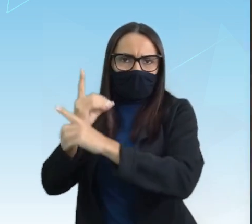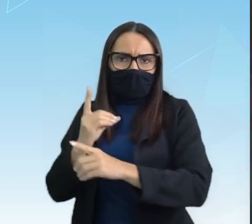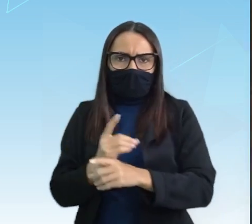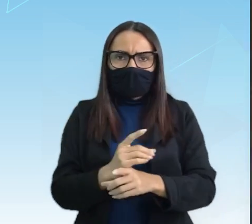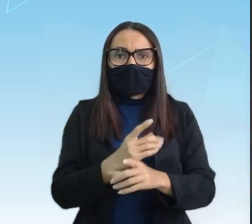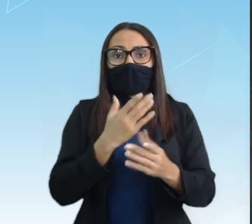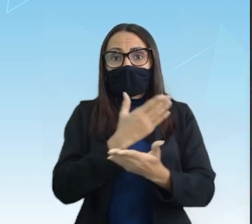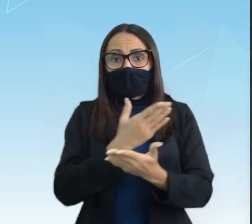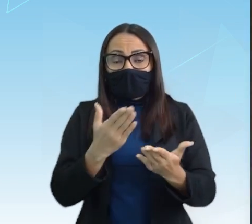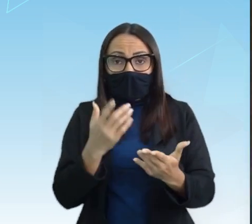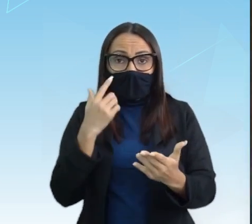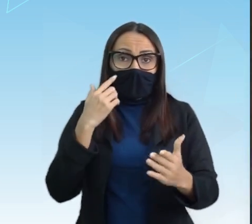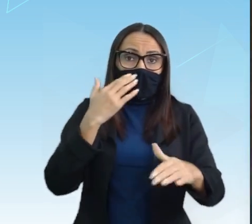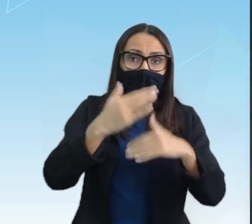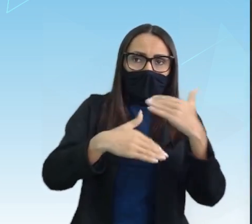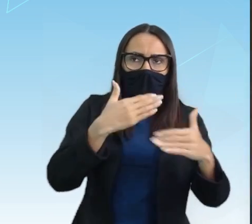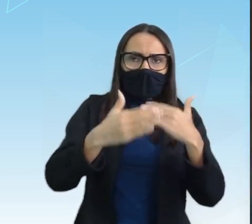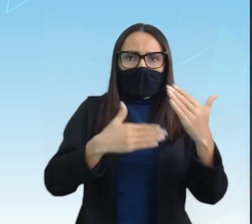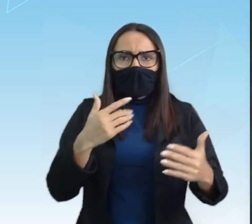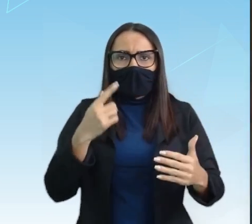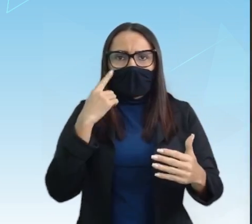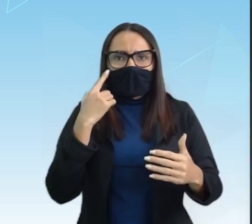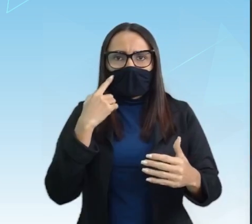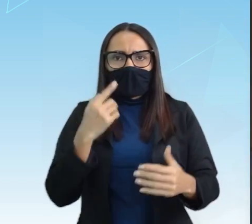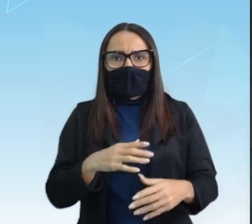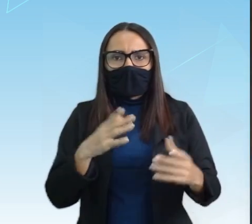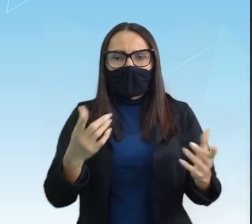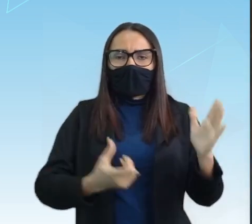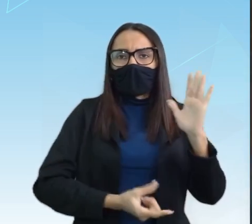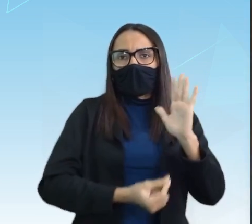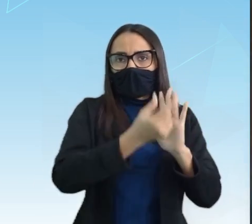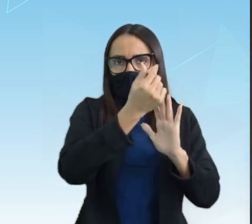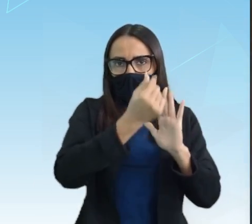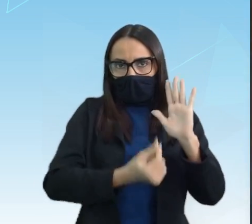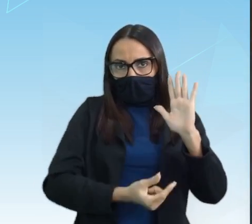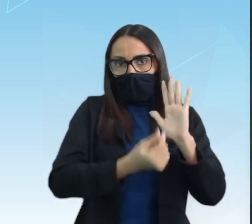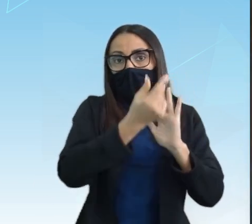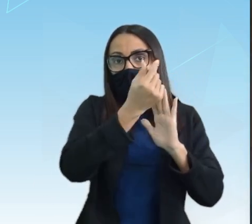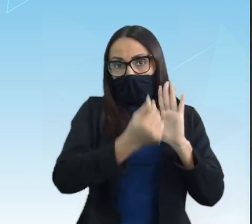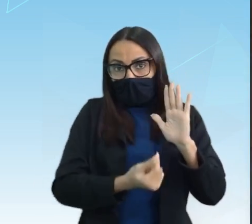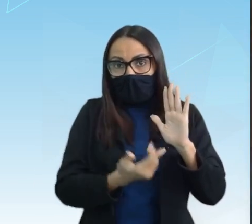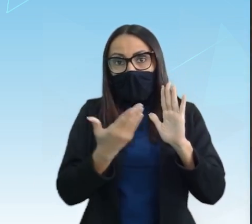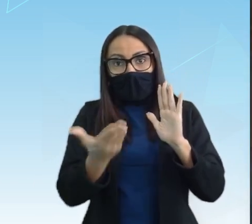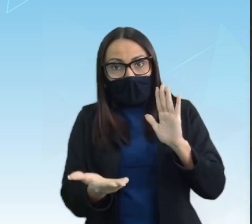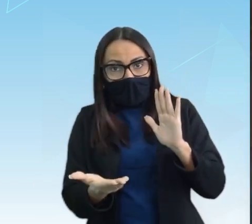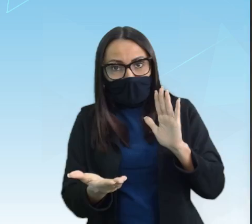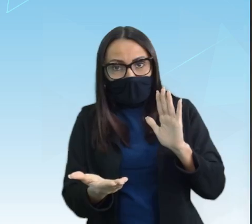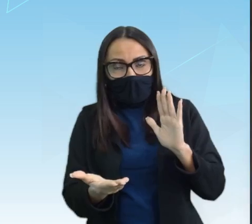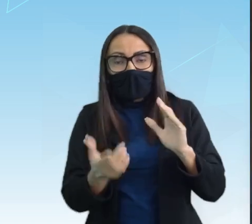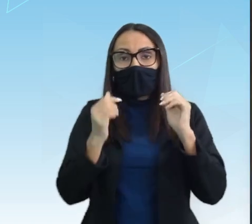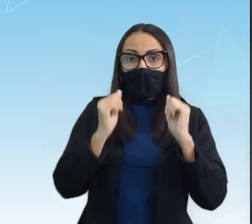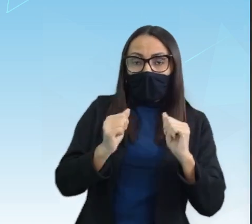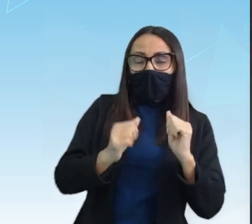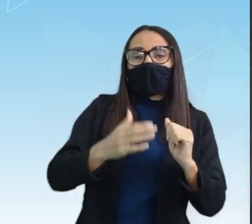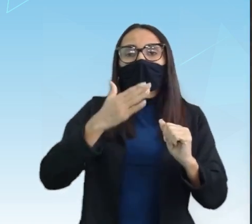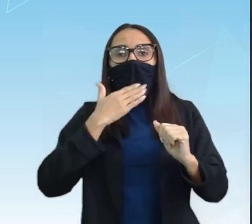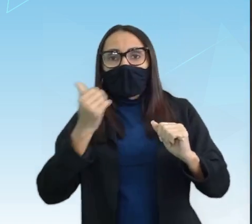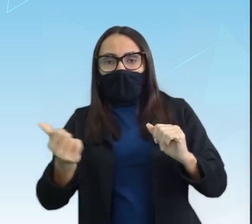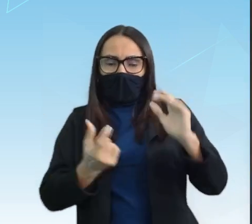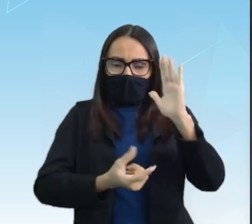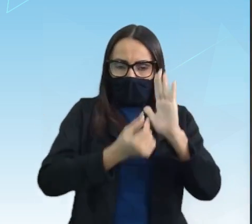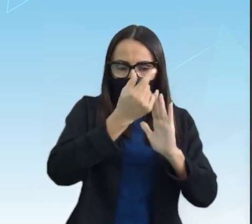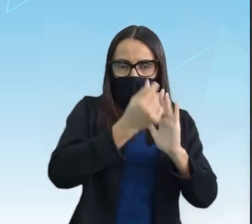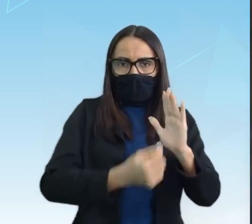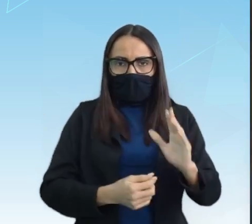intensificar, a produtividade e a lucratividade, o din-din, né? Com isso, vai poder melhorar mais o lucro